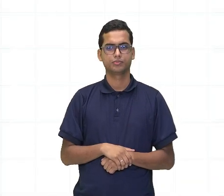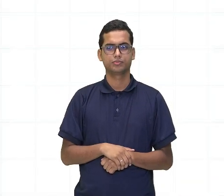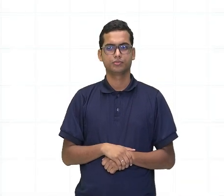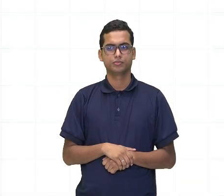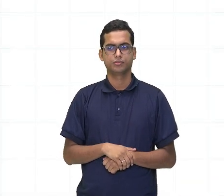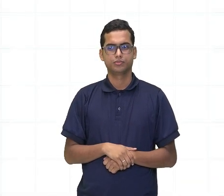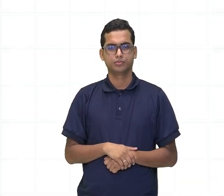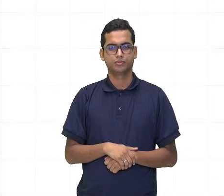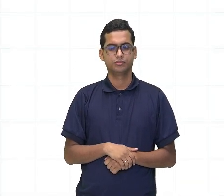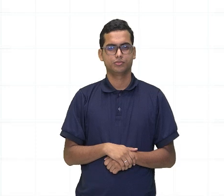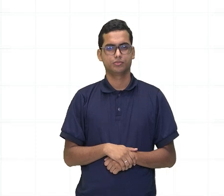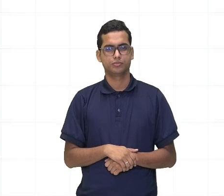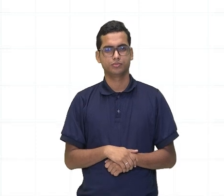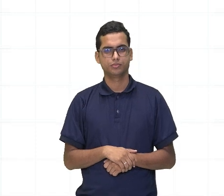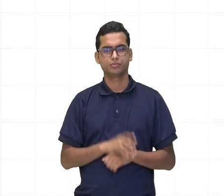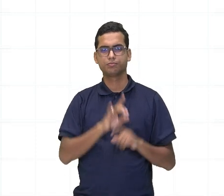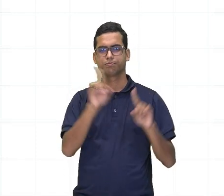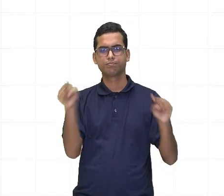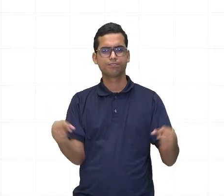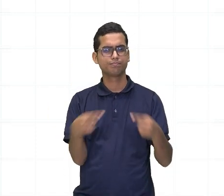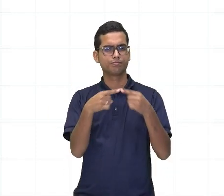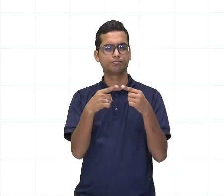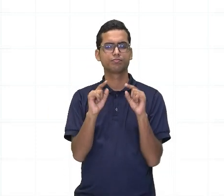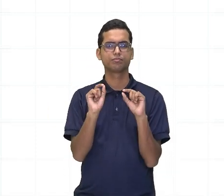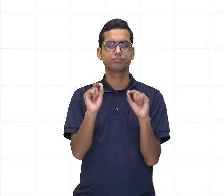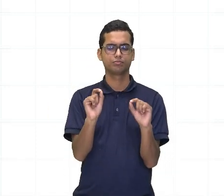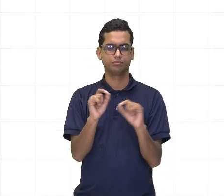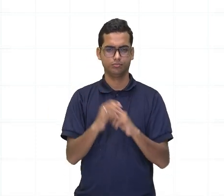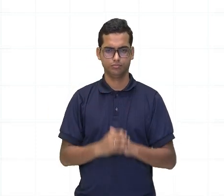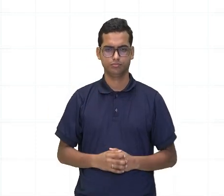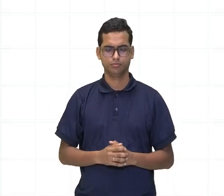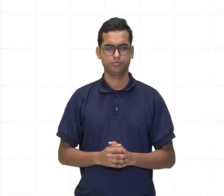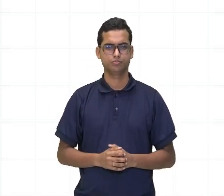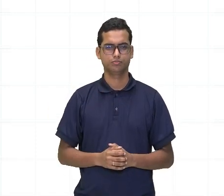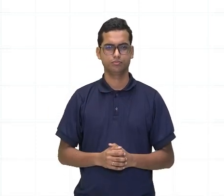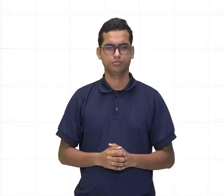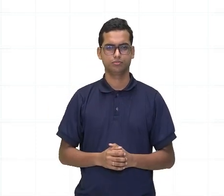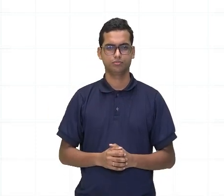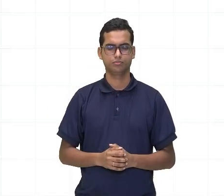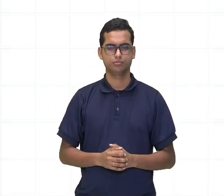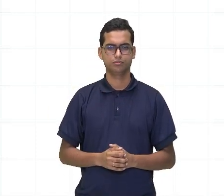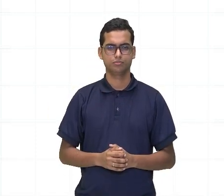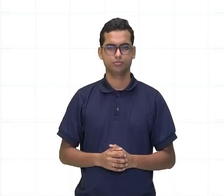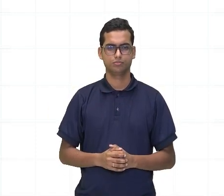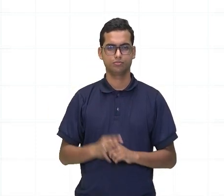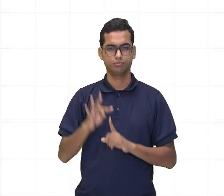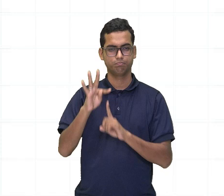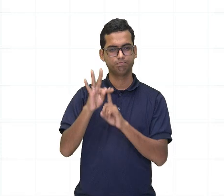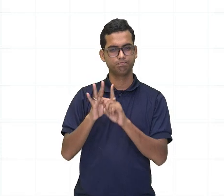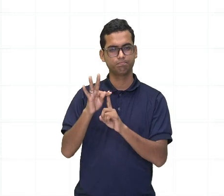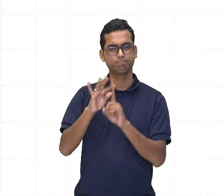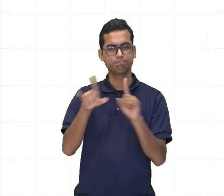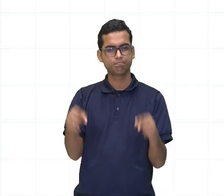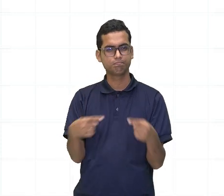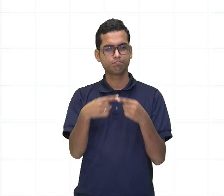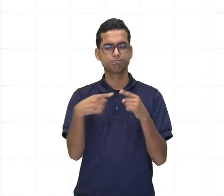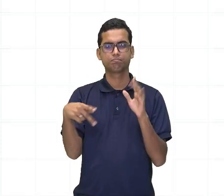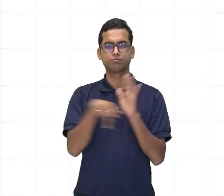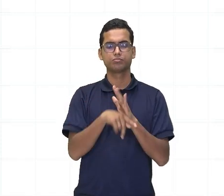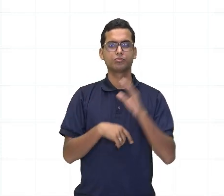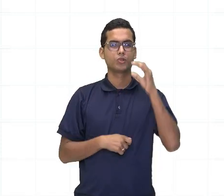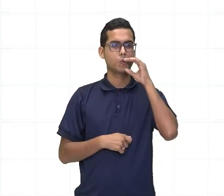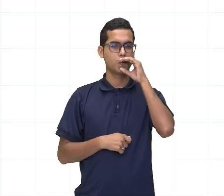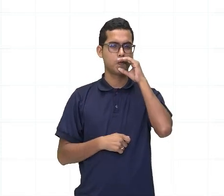ela está associada, você já entende aí, né, de térmico, vai estar associada ao quê? A calor,